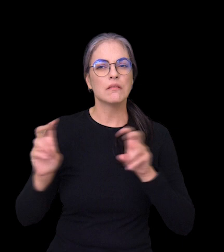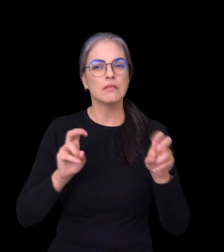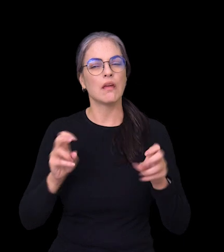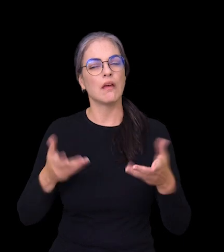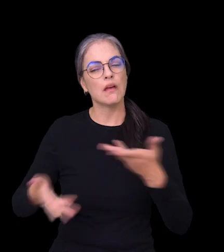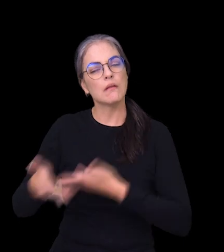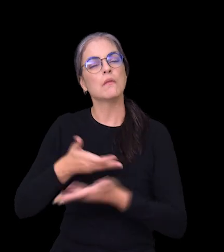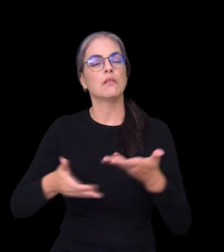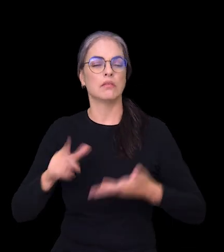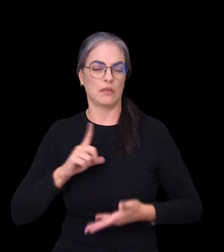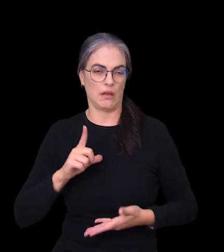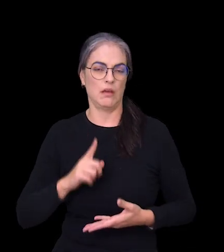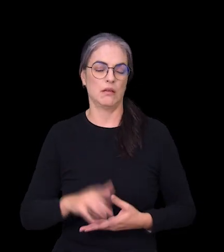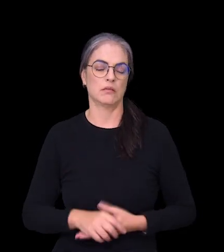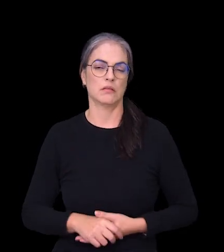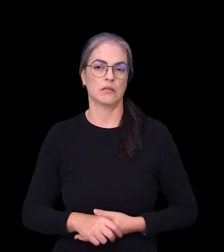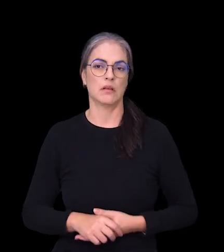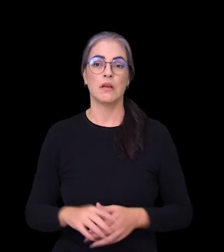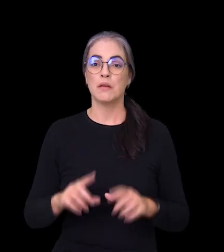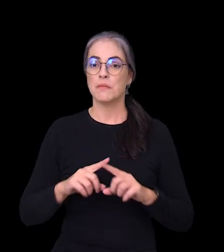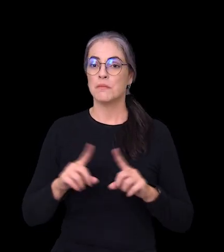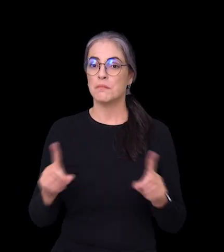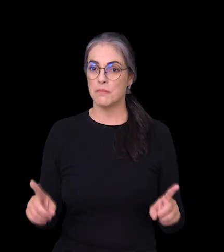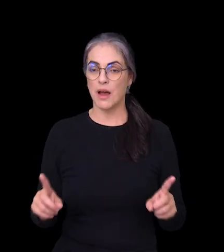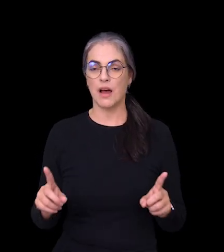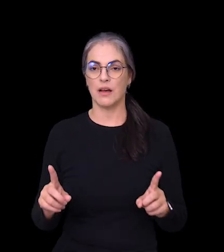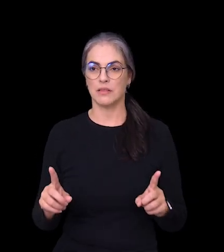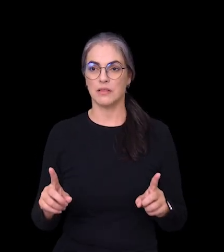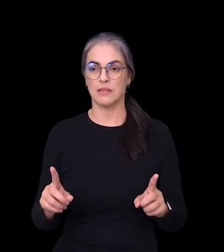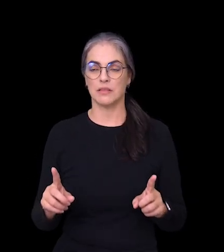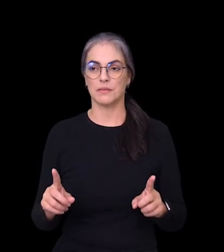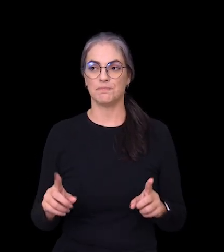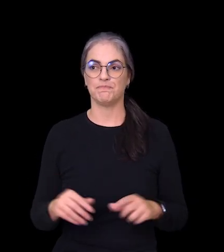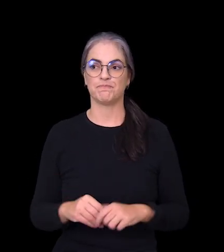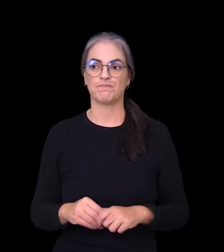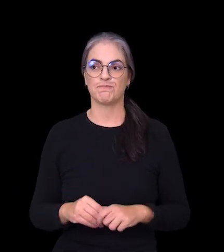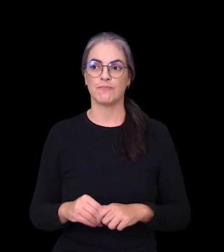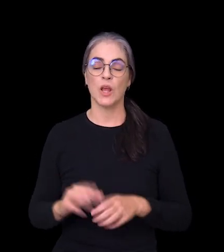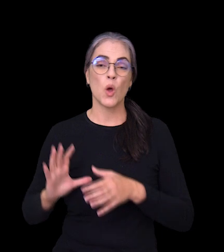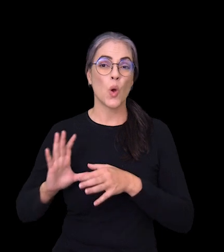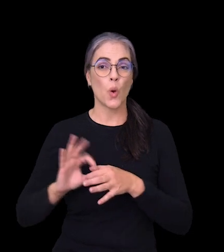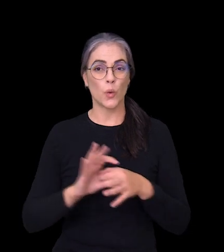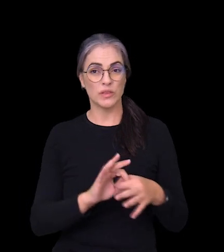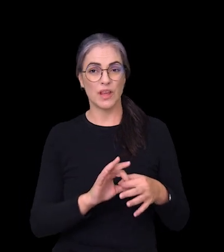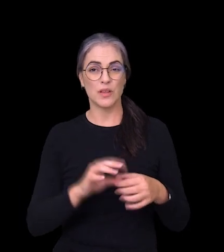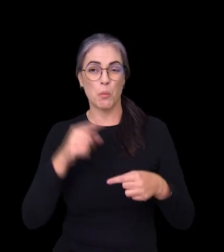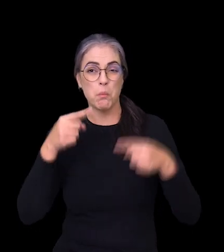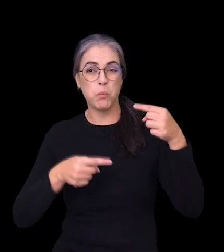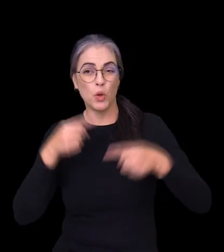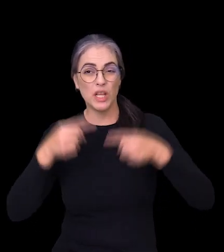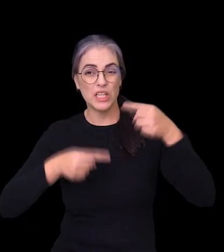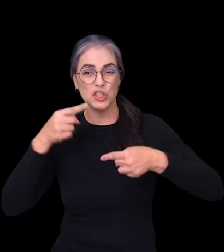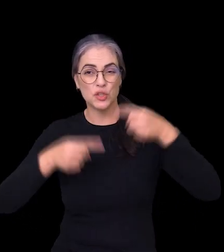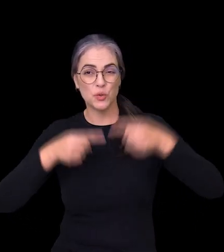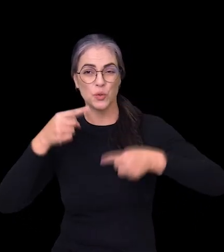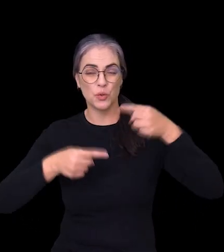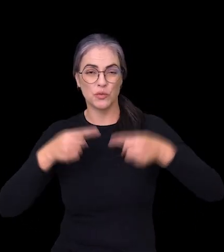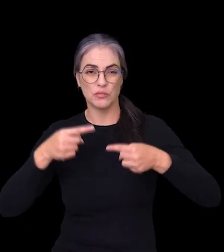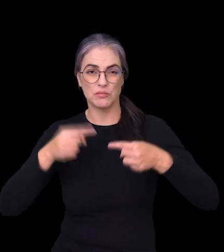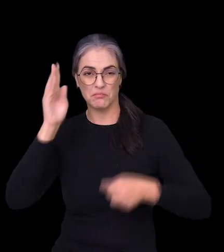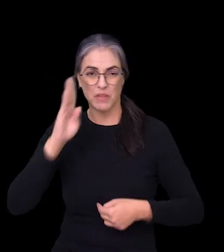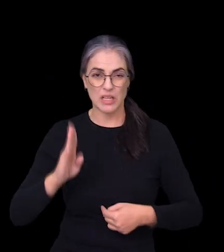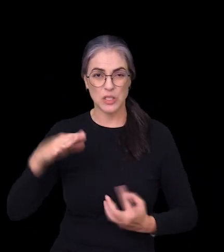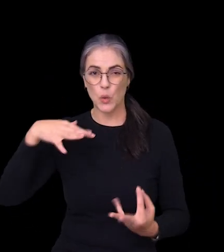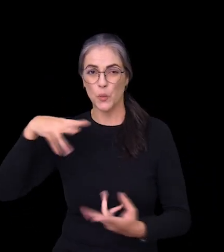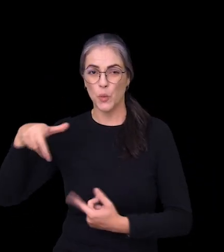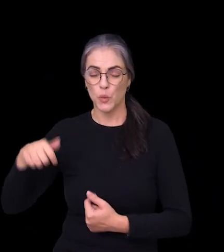assim, nesse contexto que a gente vive político, no Brasil e no mundo, de colocar novamente o papel